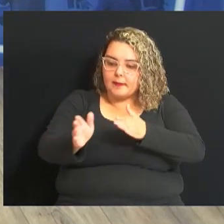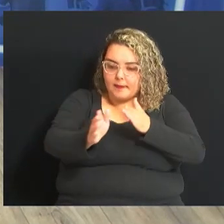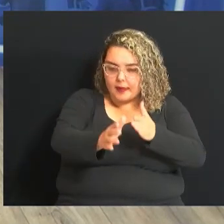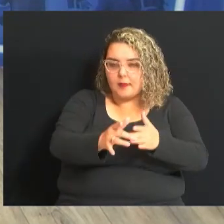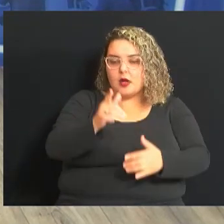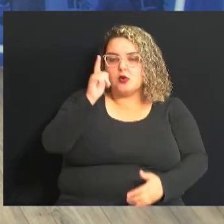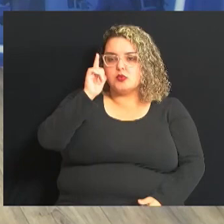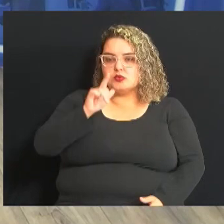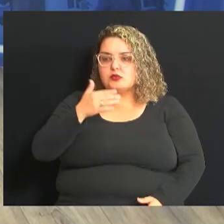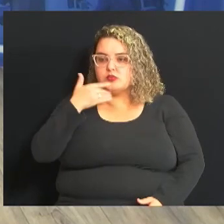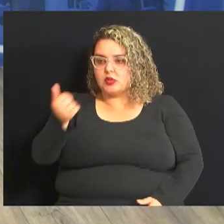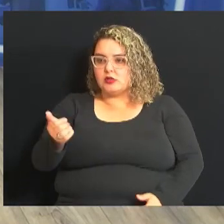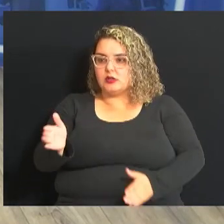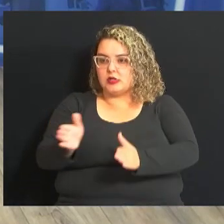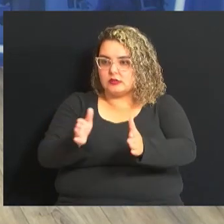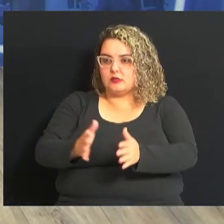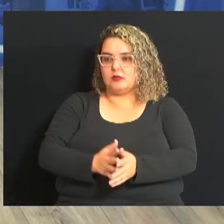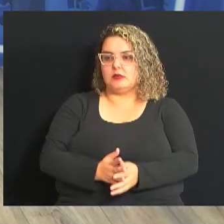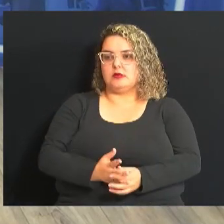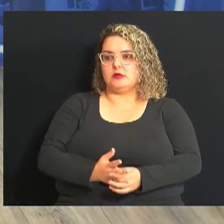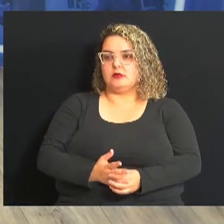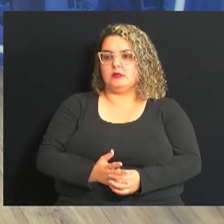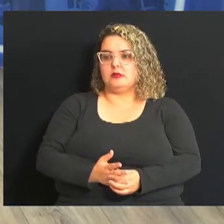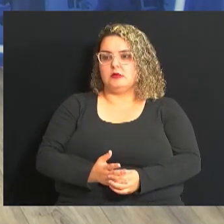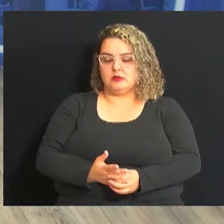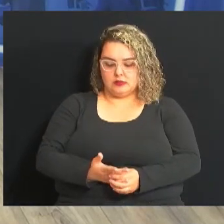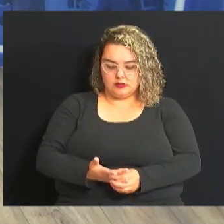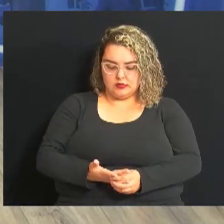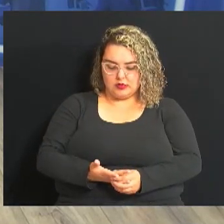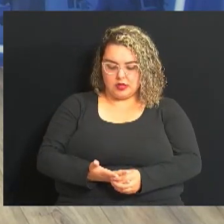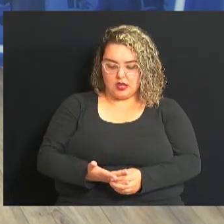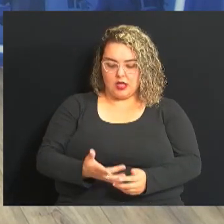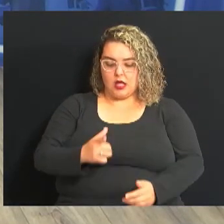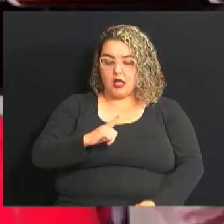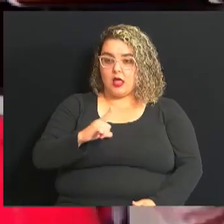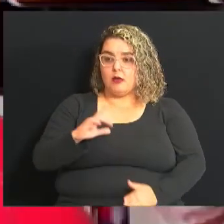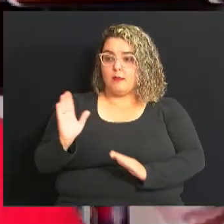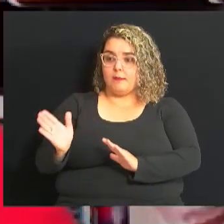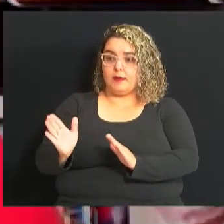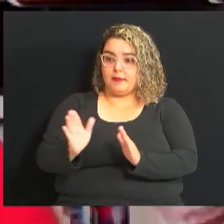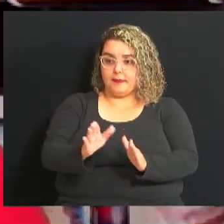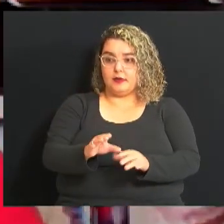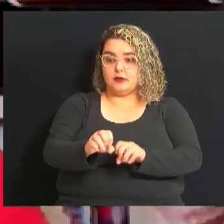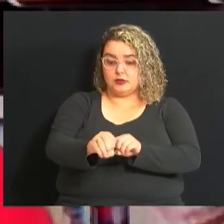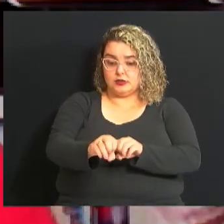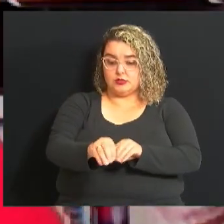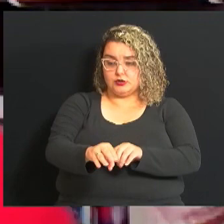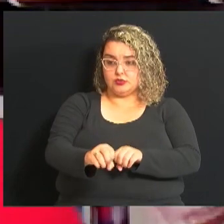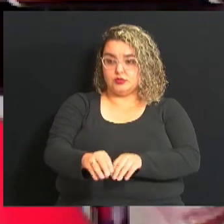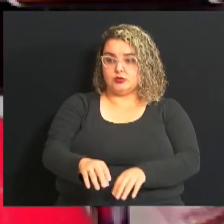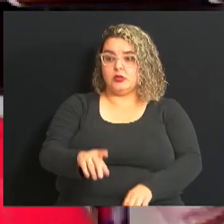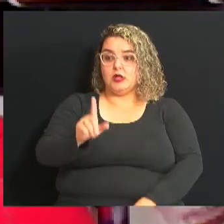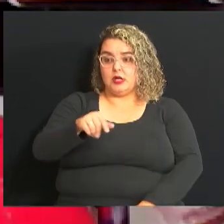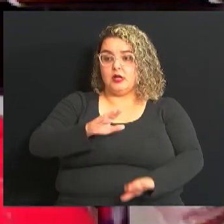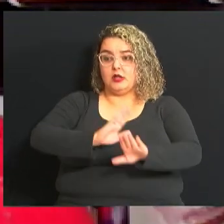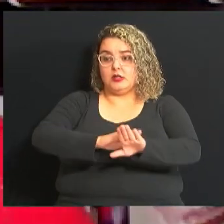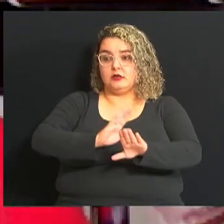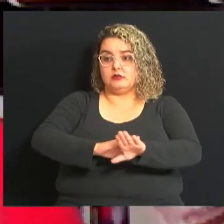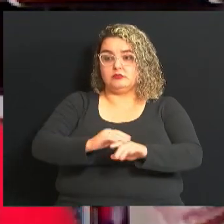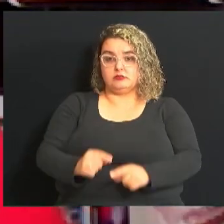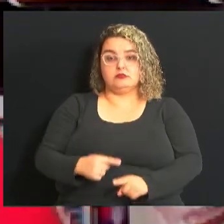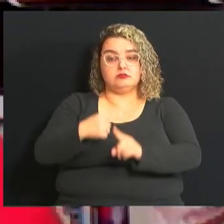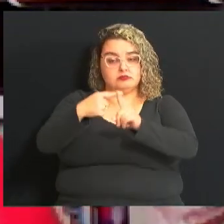melhorar essa situação? Existe um caminho educativo que são as ações